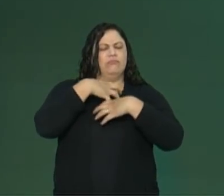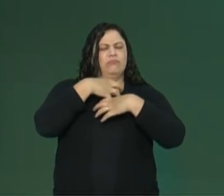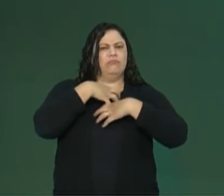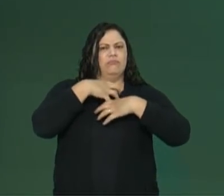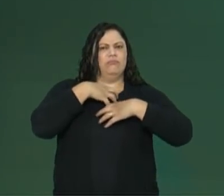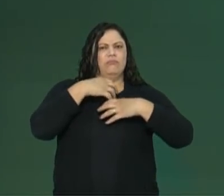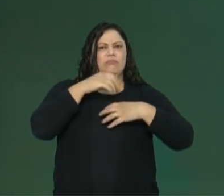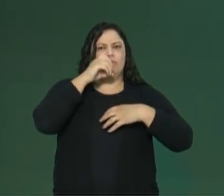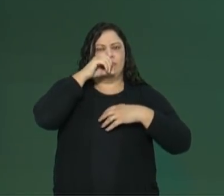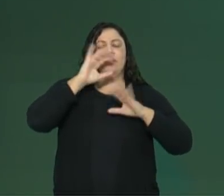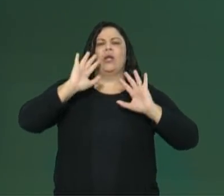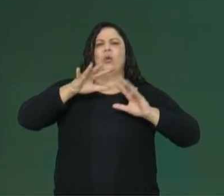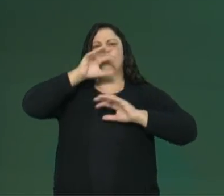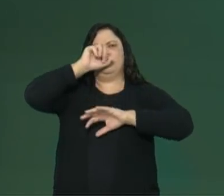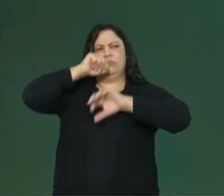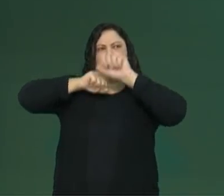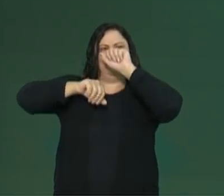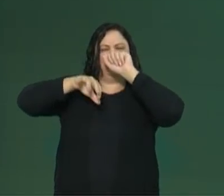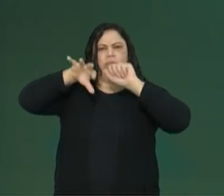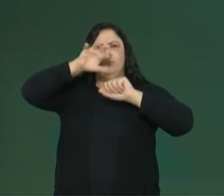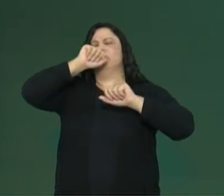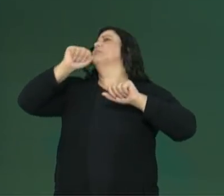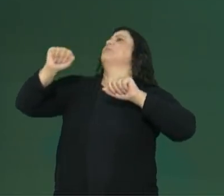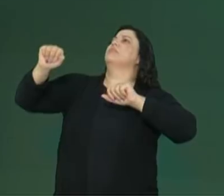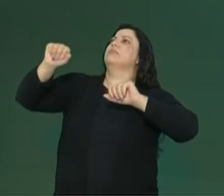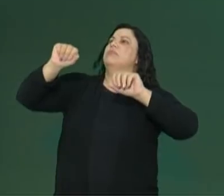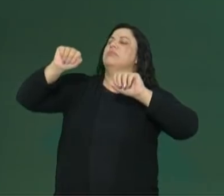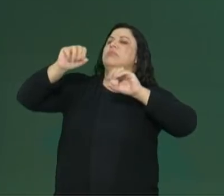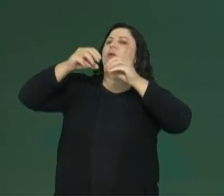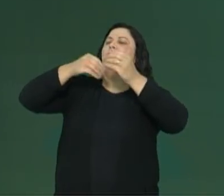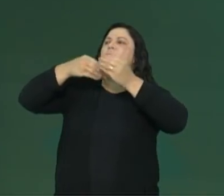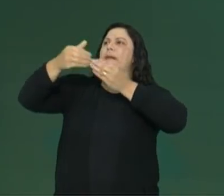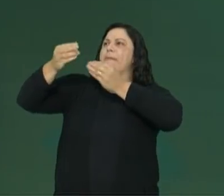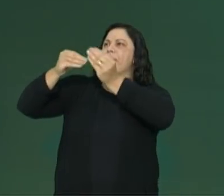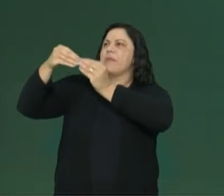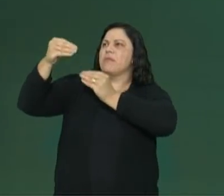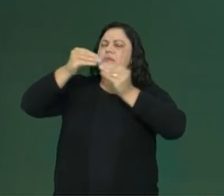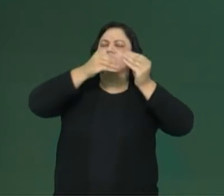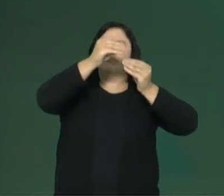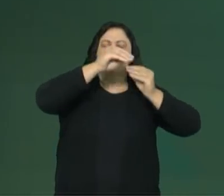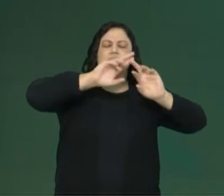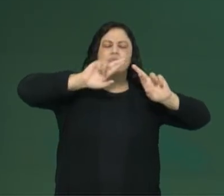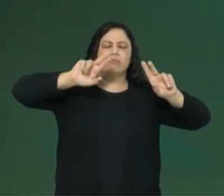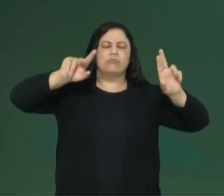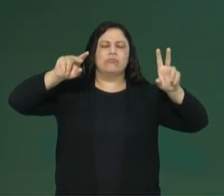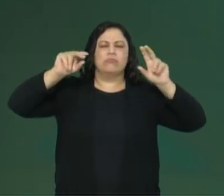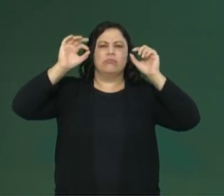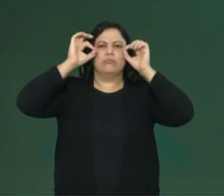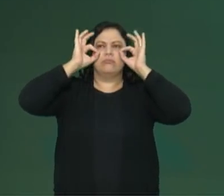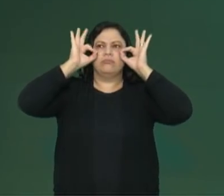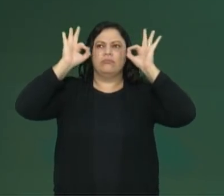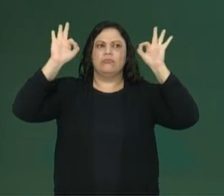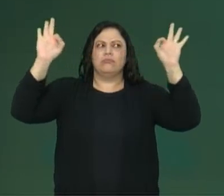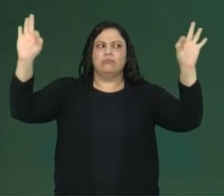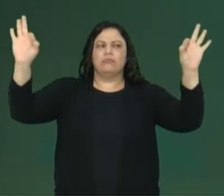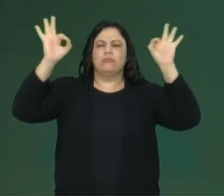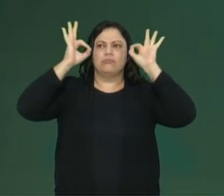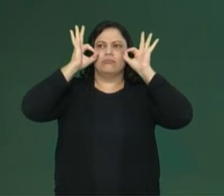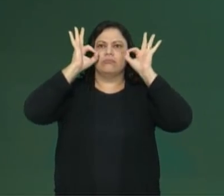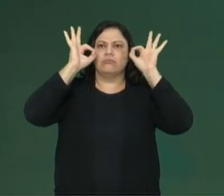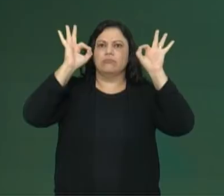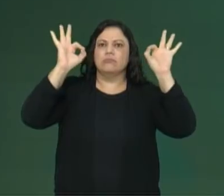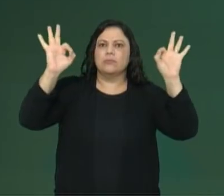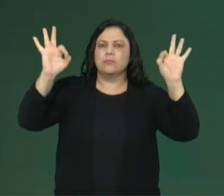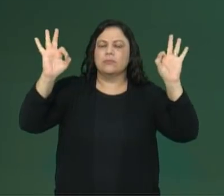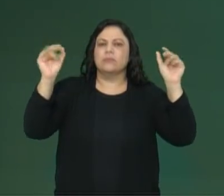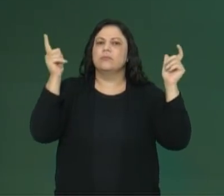eles já têm olfação, eles captam moléculas químicas no ar. Tem visão, eles já percebem algumas formas